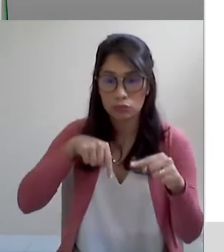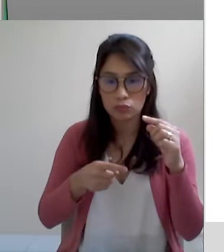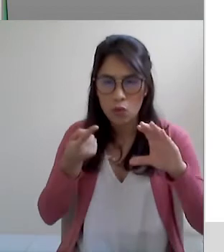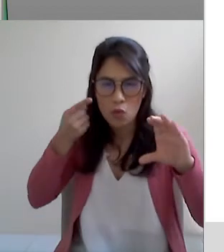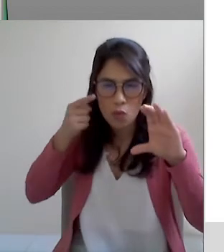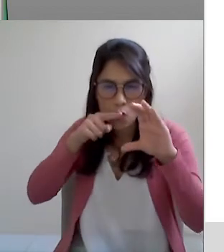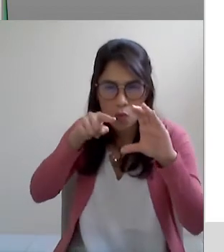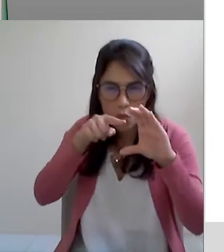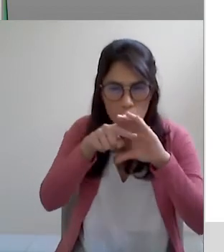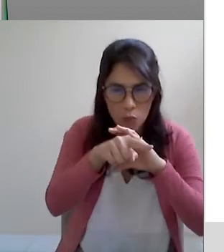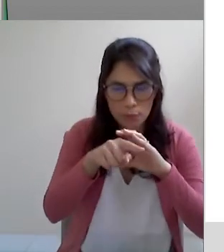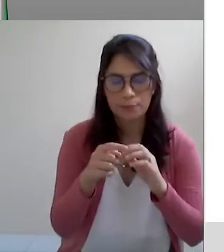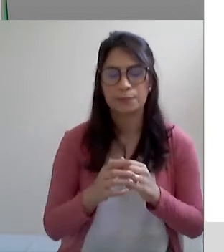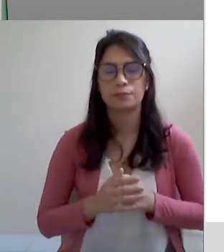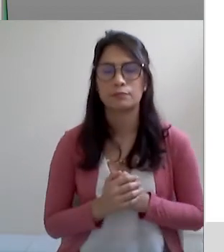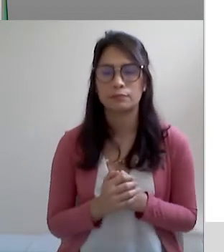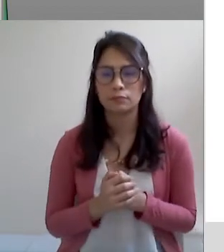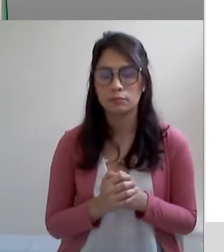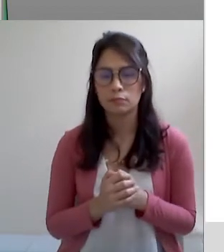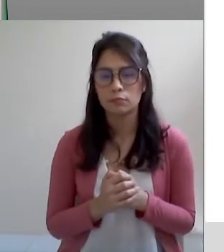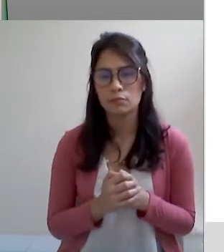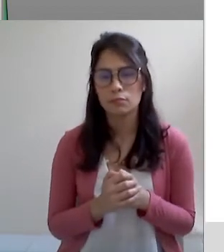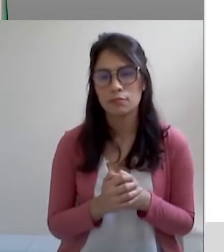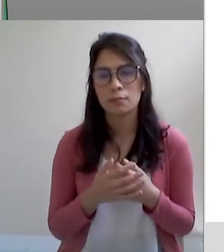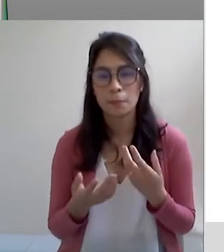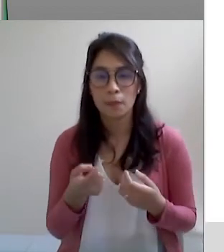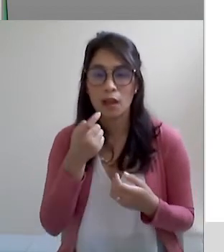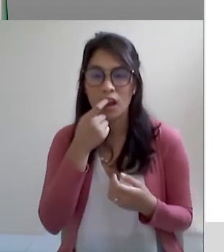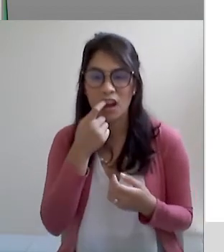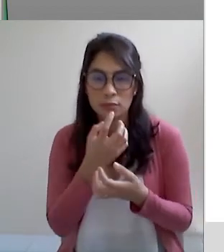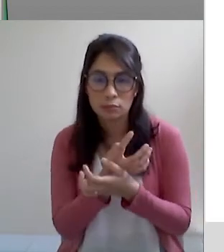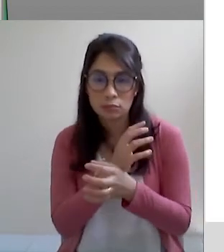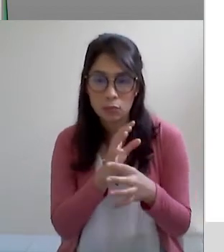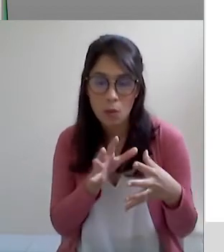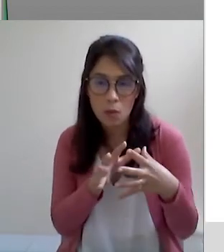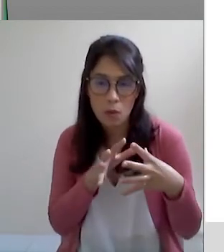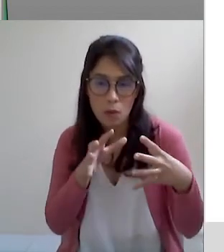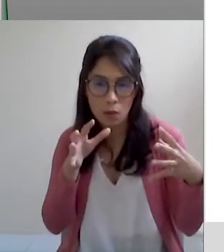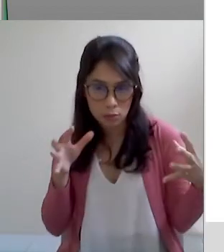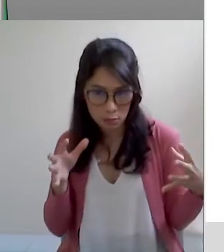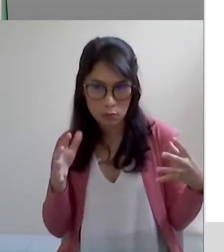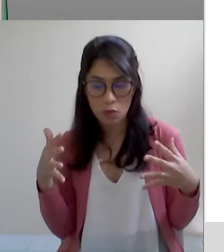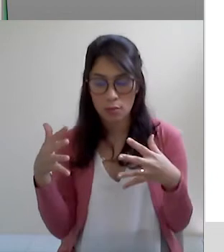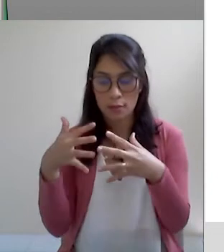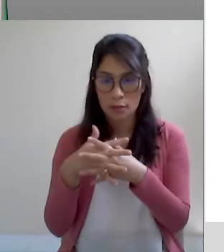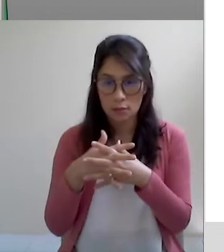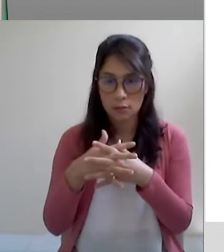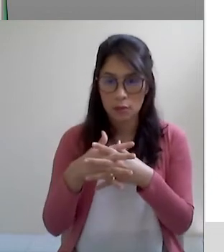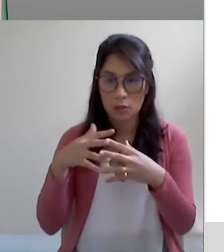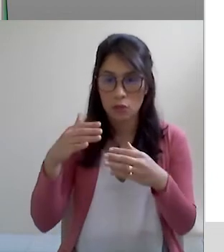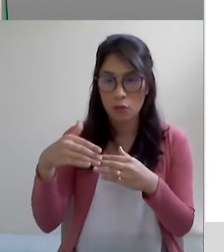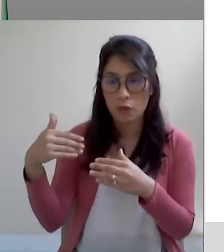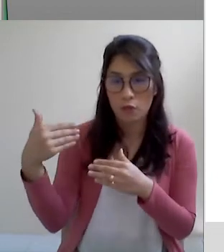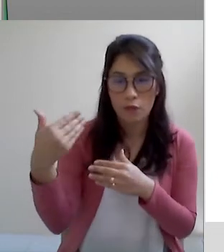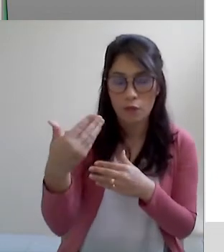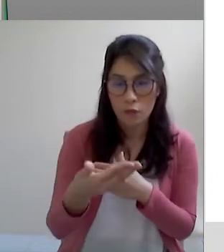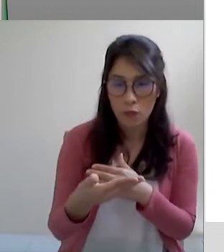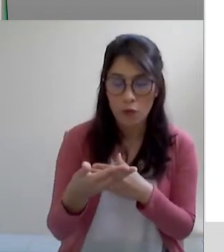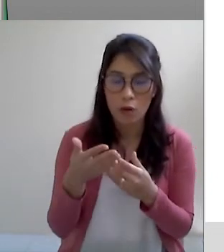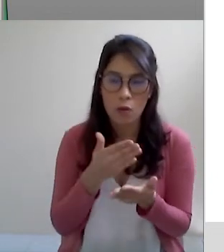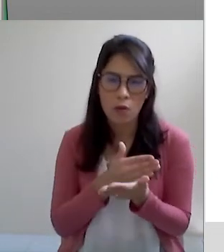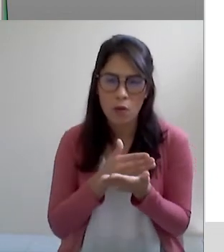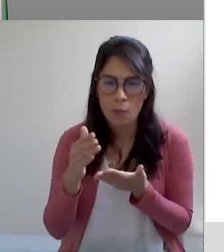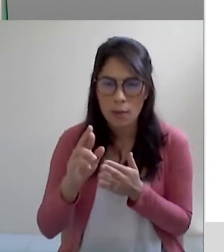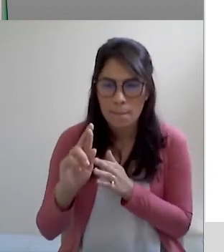Consequentemente, para continuar o processo de crescimento ósseo, o tecido mesenquimal externo passa a diferenciar-se e